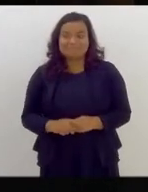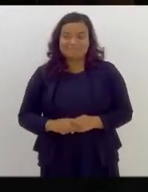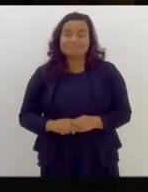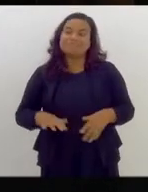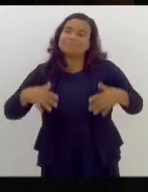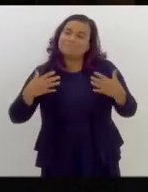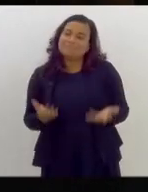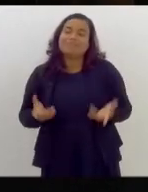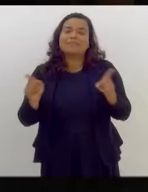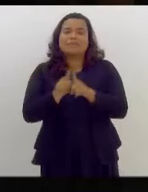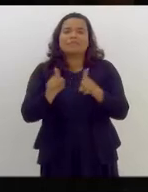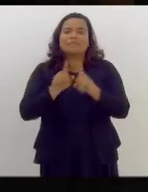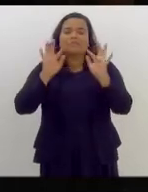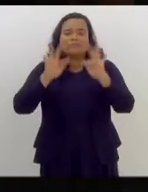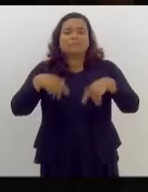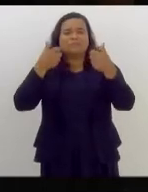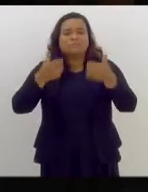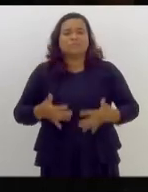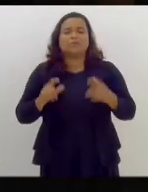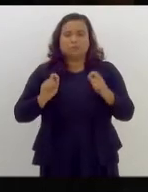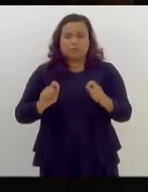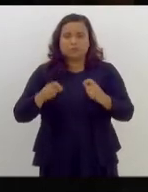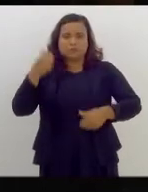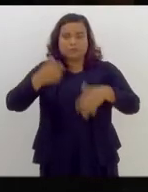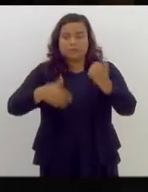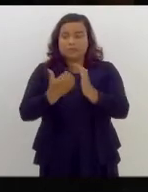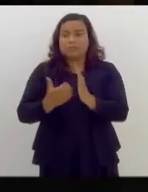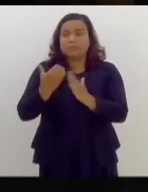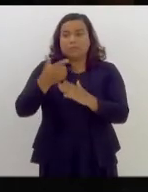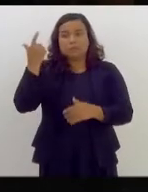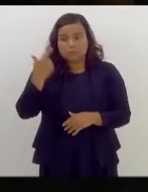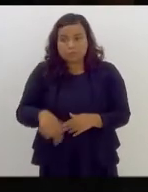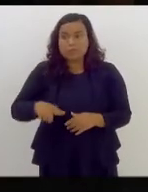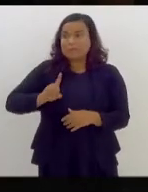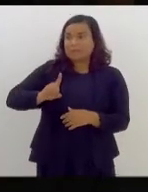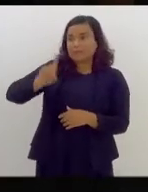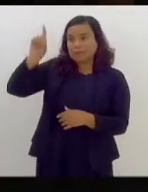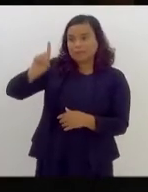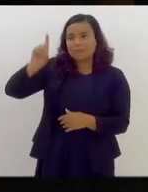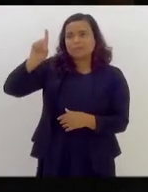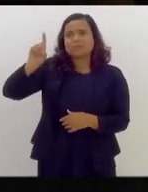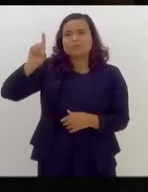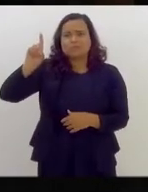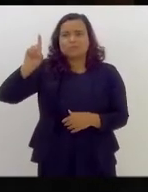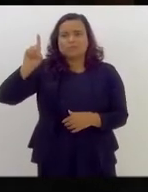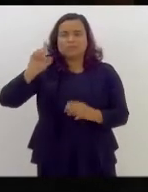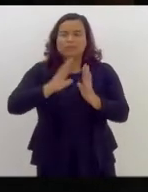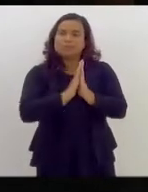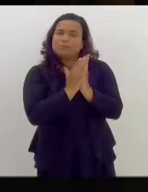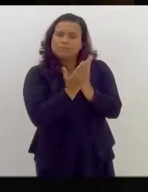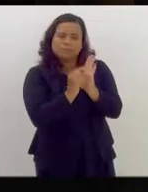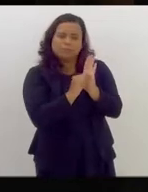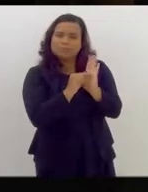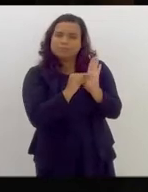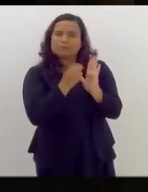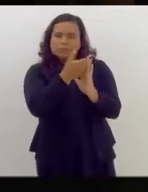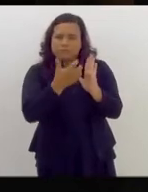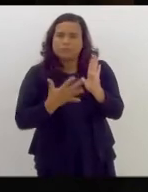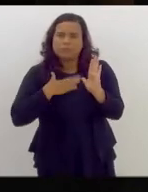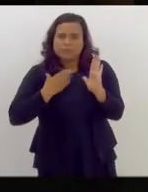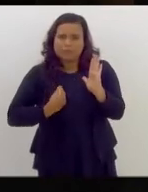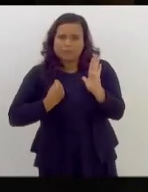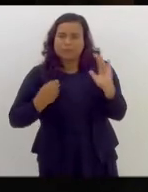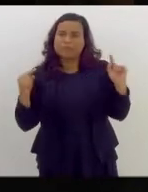Finalizo a minha fala falando mais uma vez de Deus, um pedaço da Bíblia que norteia a minha